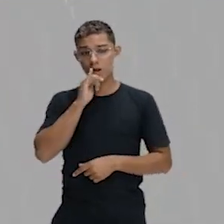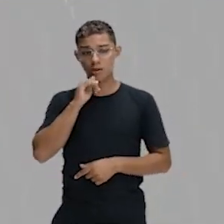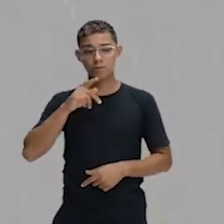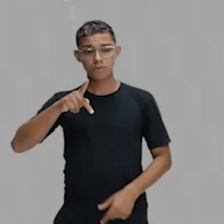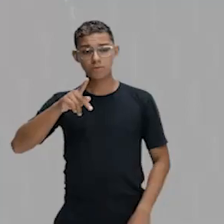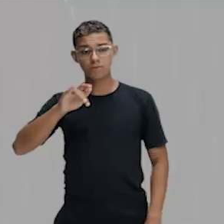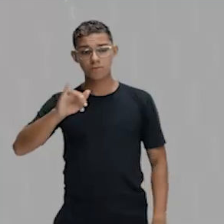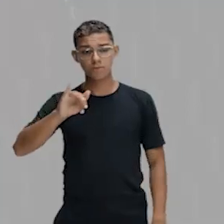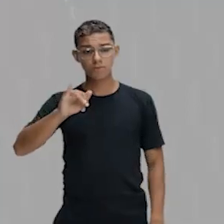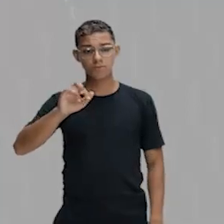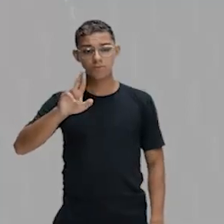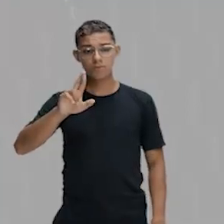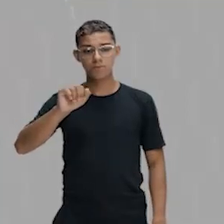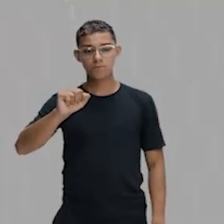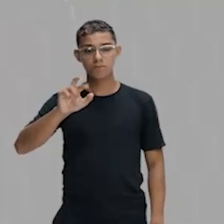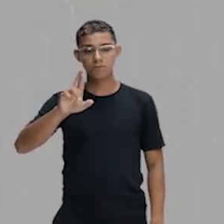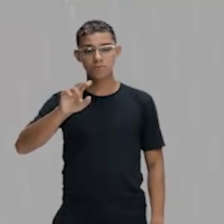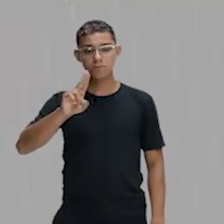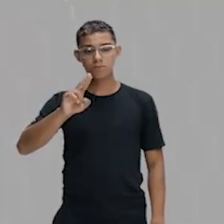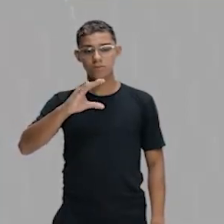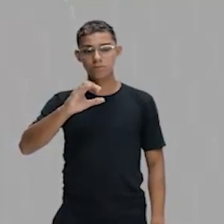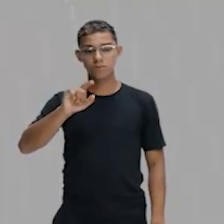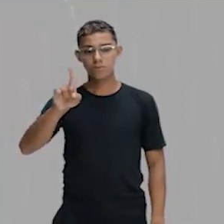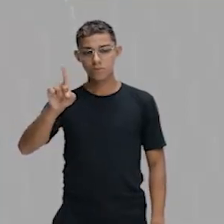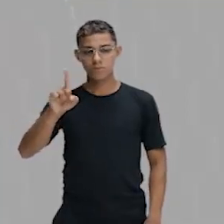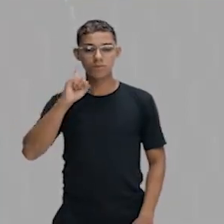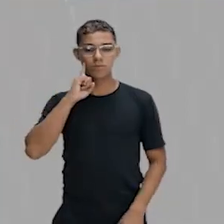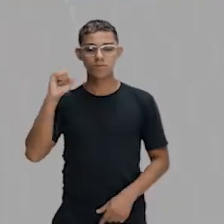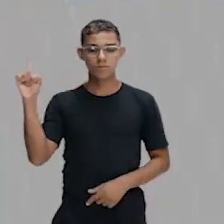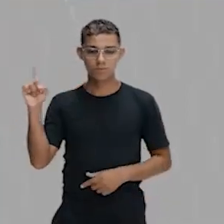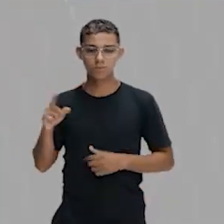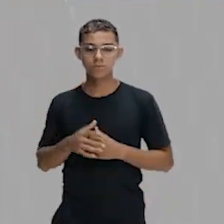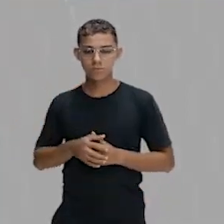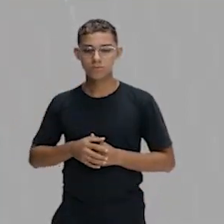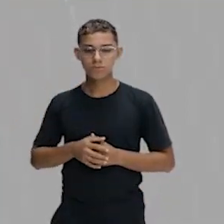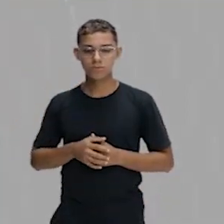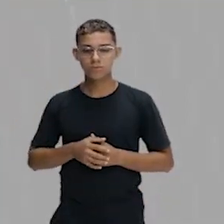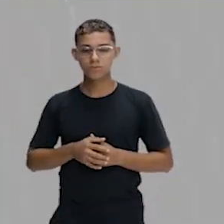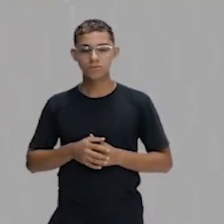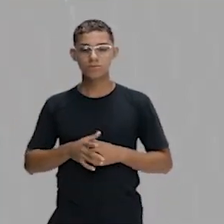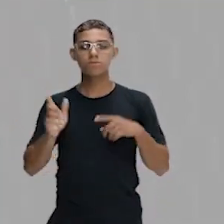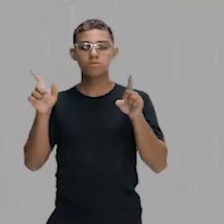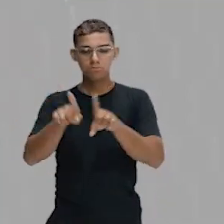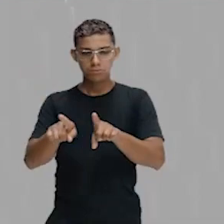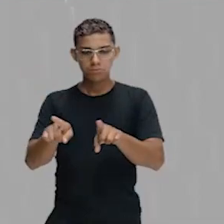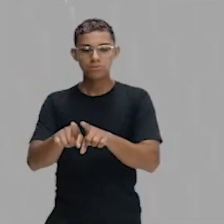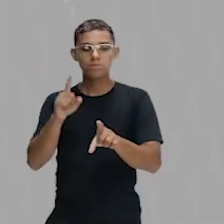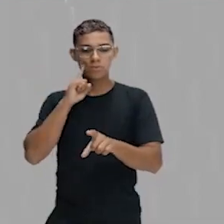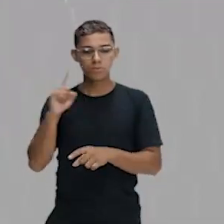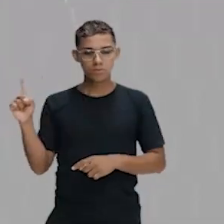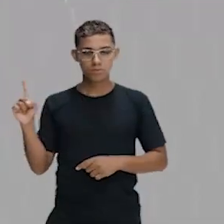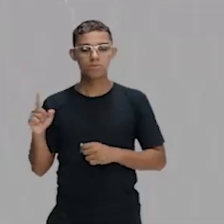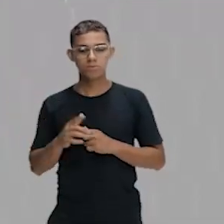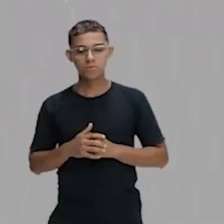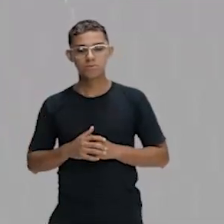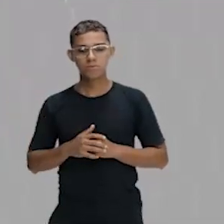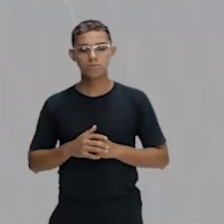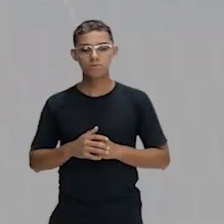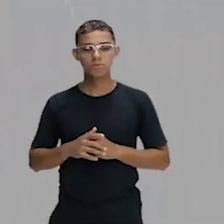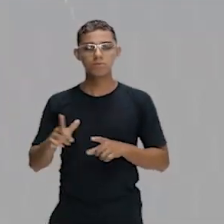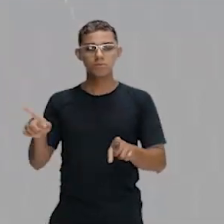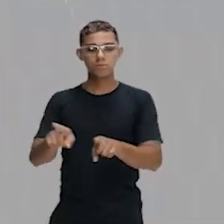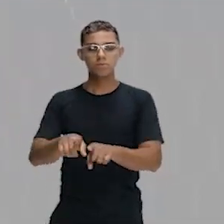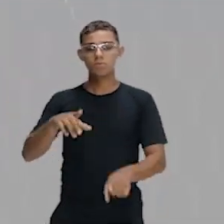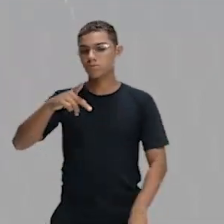do maior peixe de água doce, conhecido como pirarucu. Ok, pessoal? Também é uma espécie do domínio amazônico.